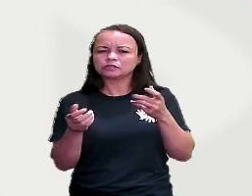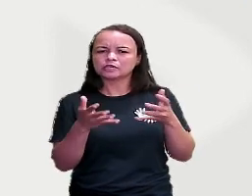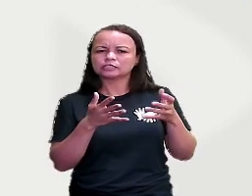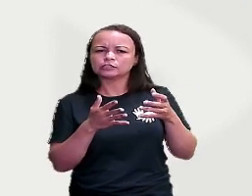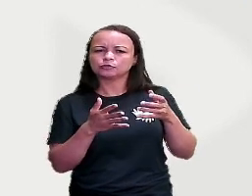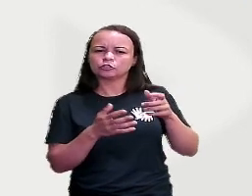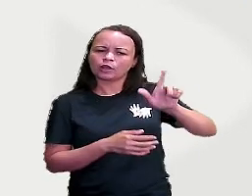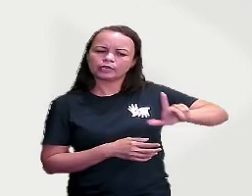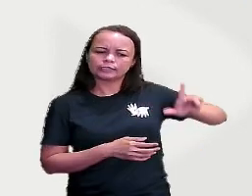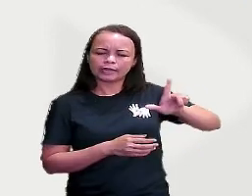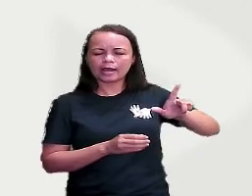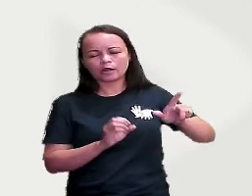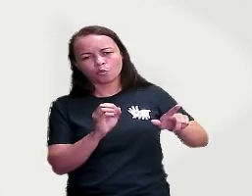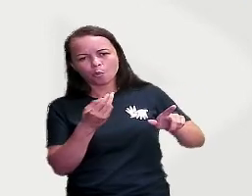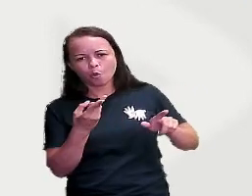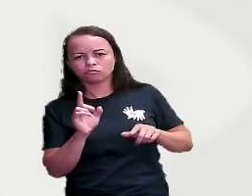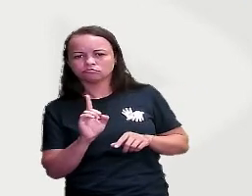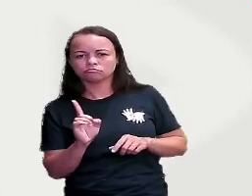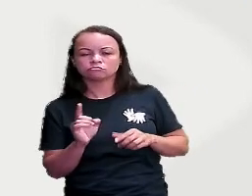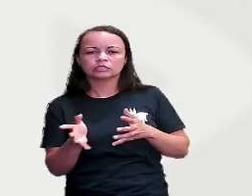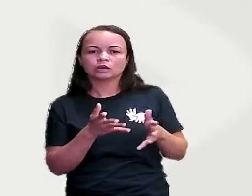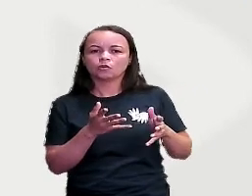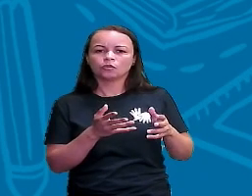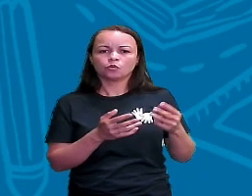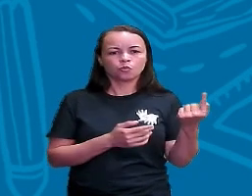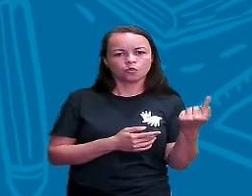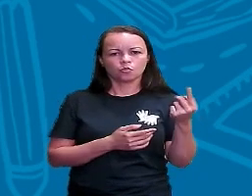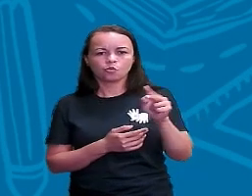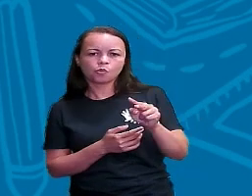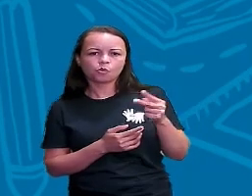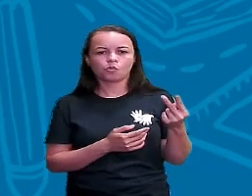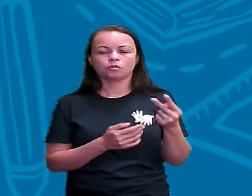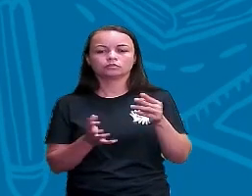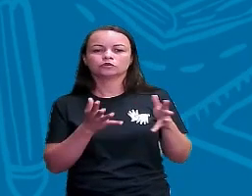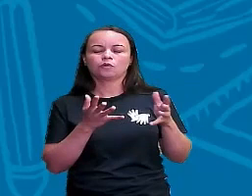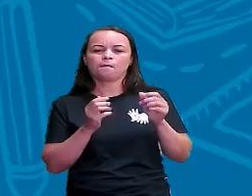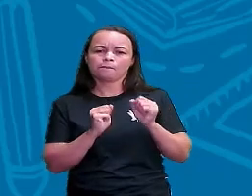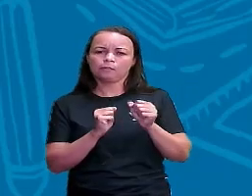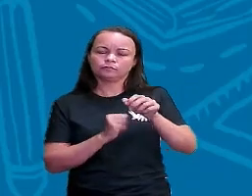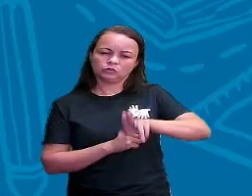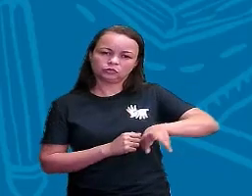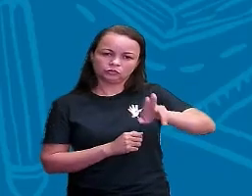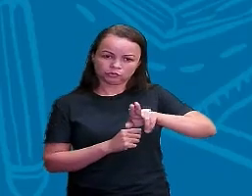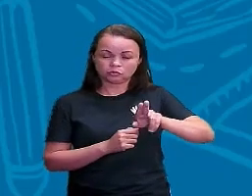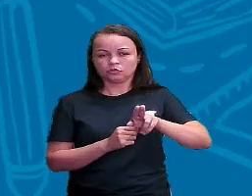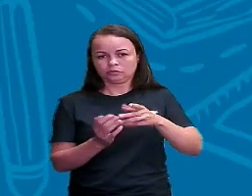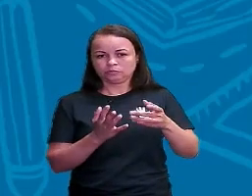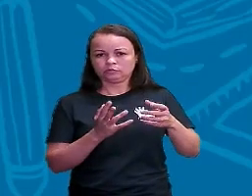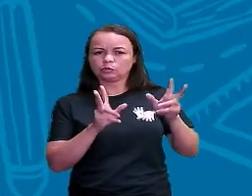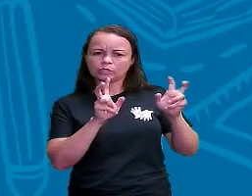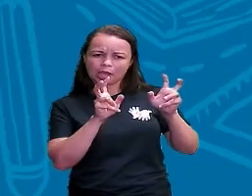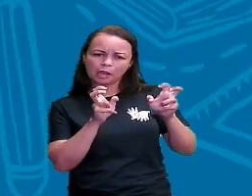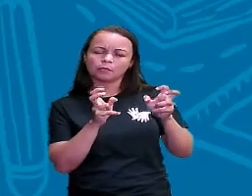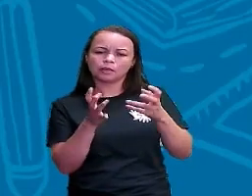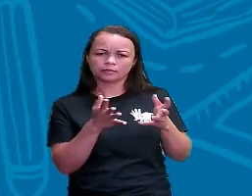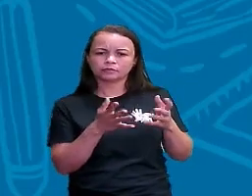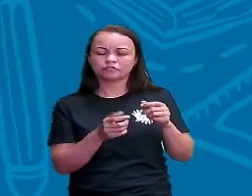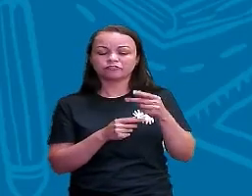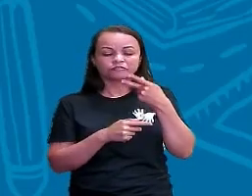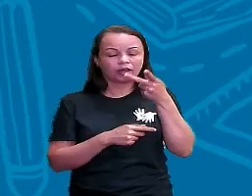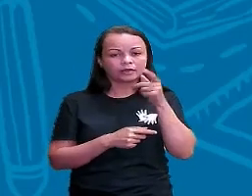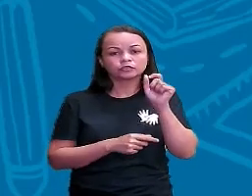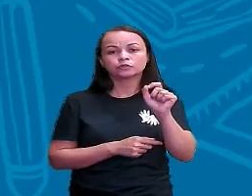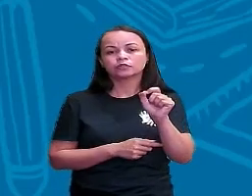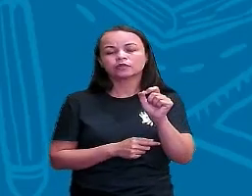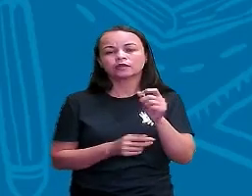literário ou não literário. Tanto um quanto o outro pode fazer uso da mesma temática, que no caso aí é falando